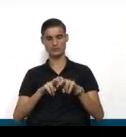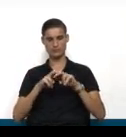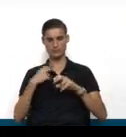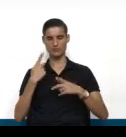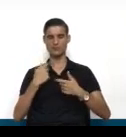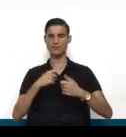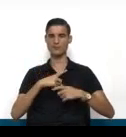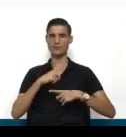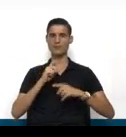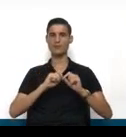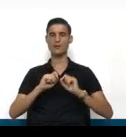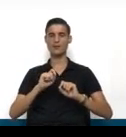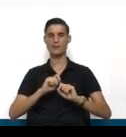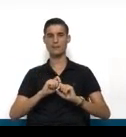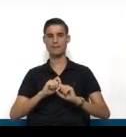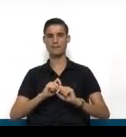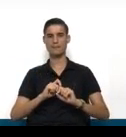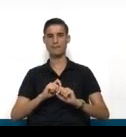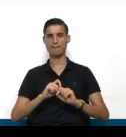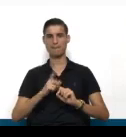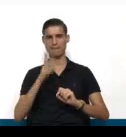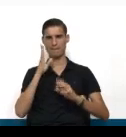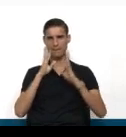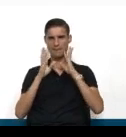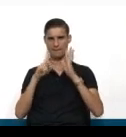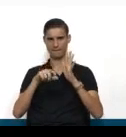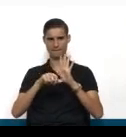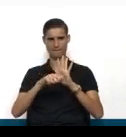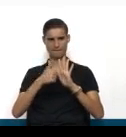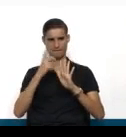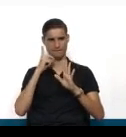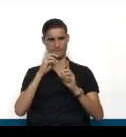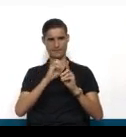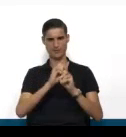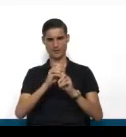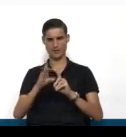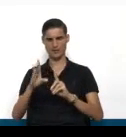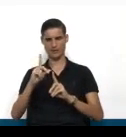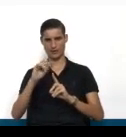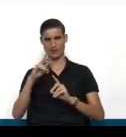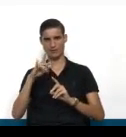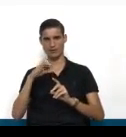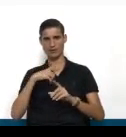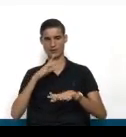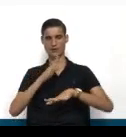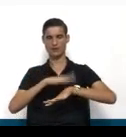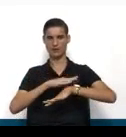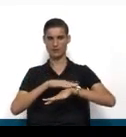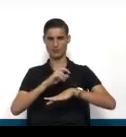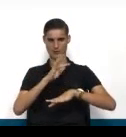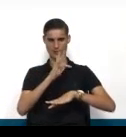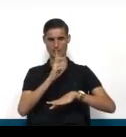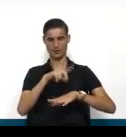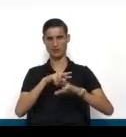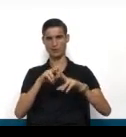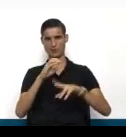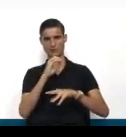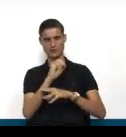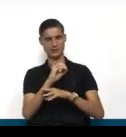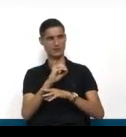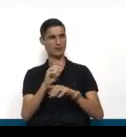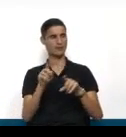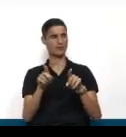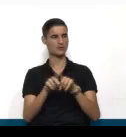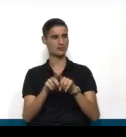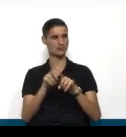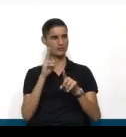nós devemos ter o seguinte: considerando essa minha primeira derivada aqui em relação ao tempo, como sendo o tempo igual a 0,